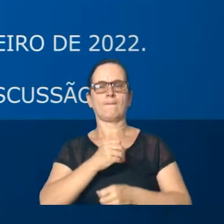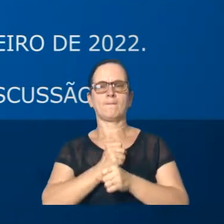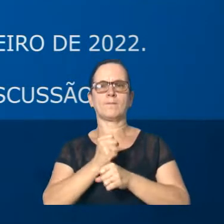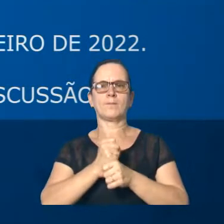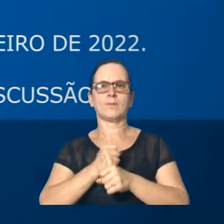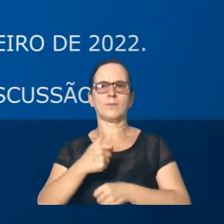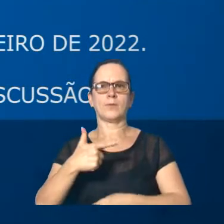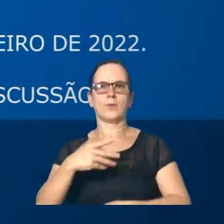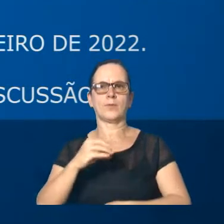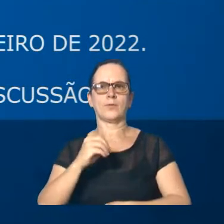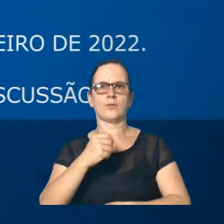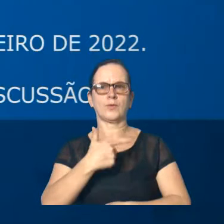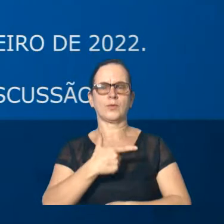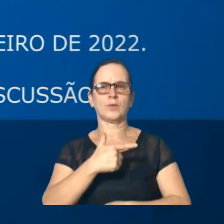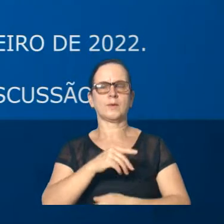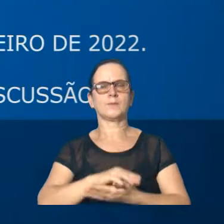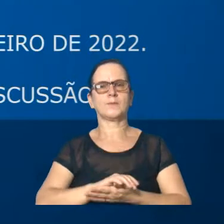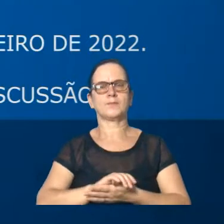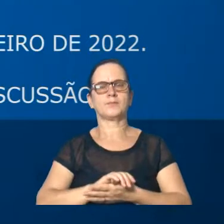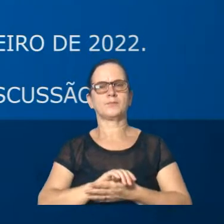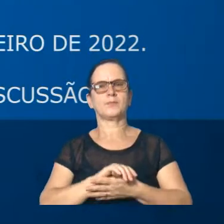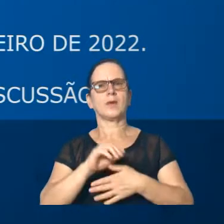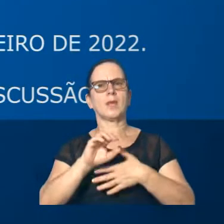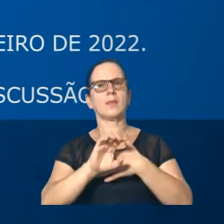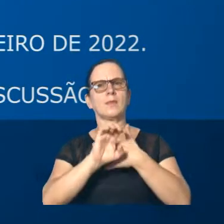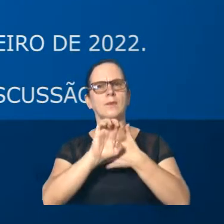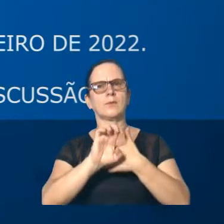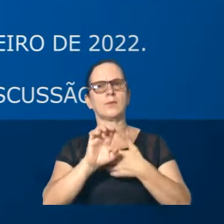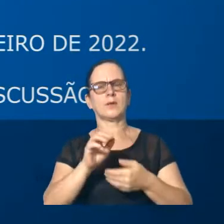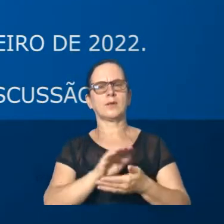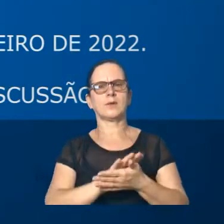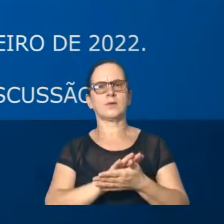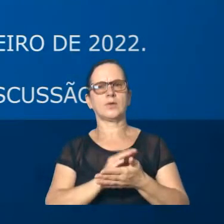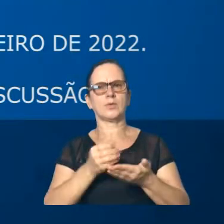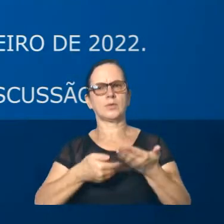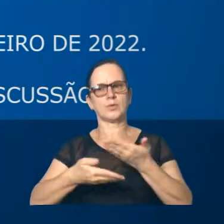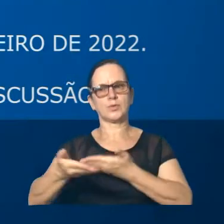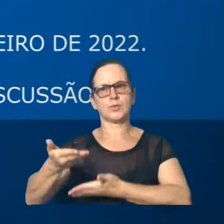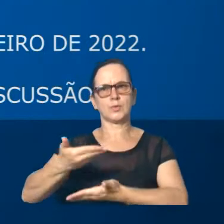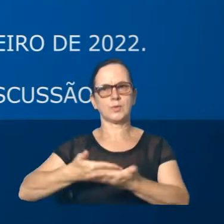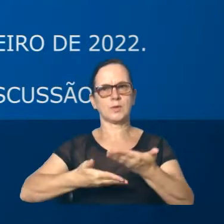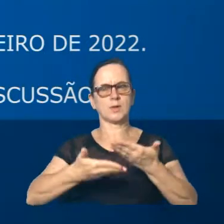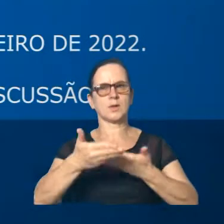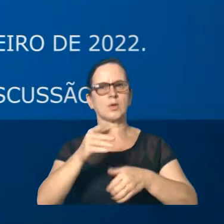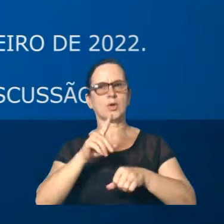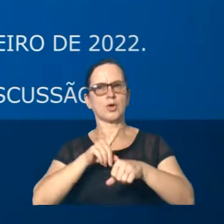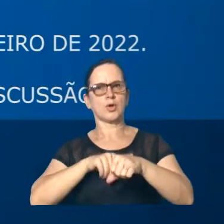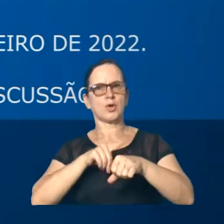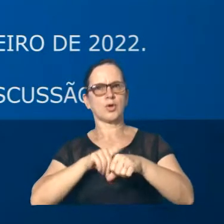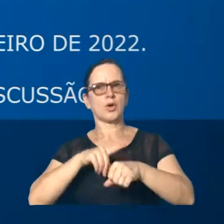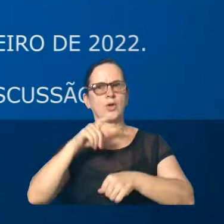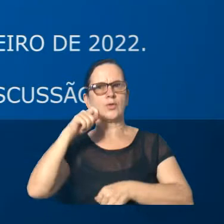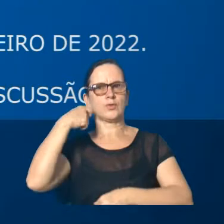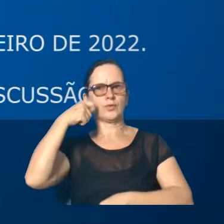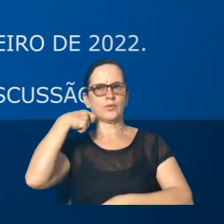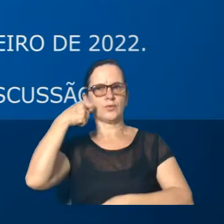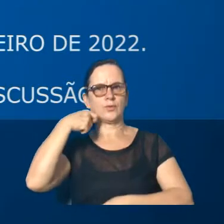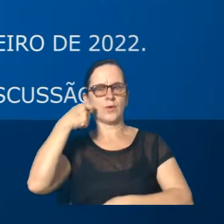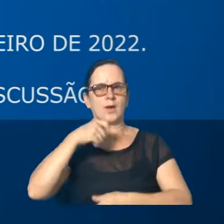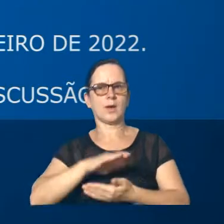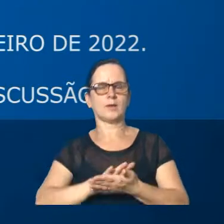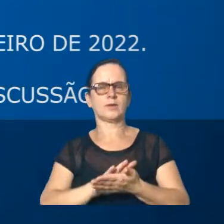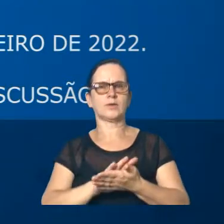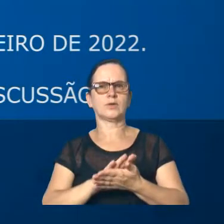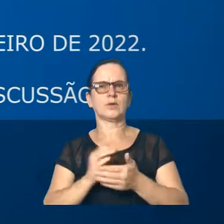de autoria da mesa da Câmara, que dispõe sobre a distribuição de honorários advocatícios a título